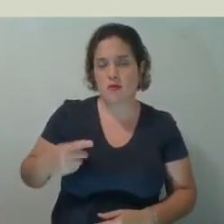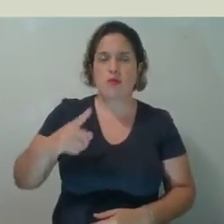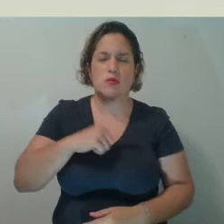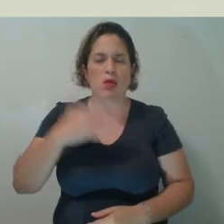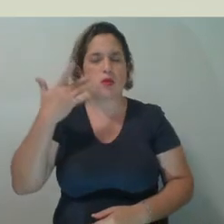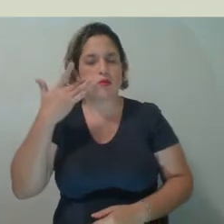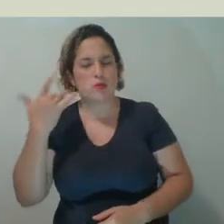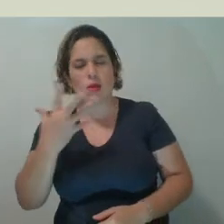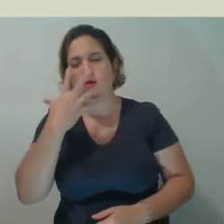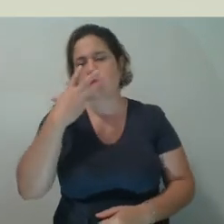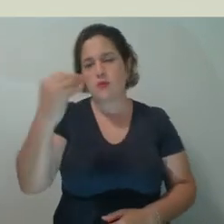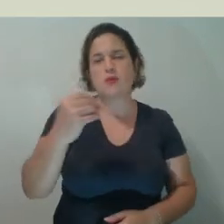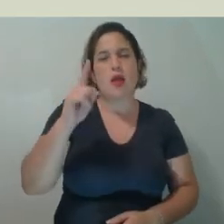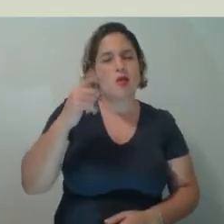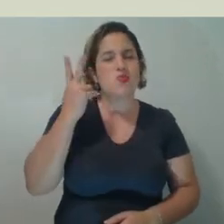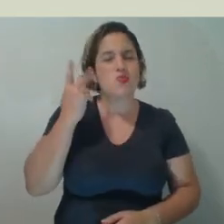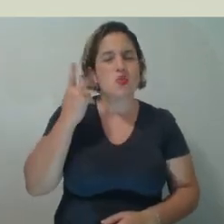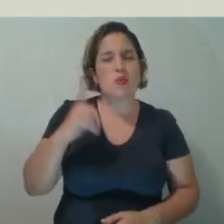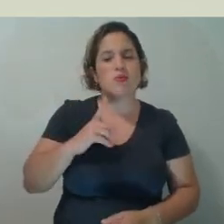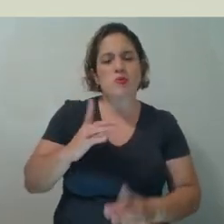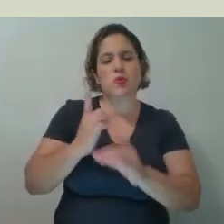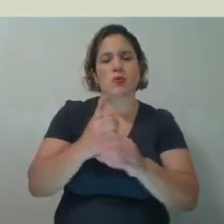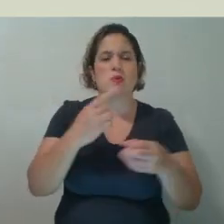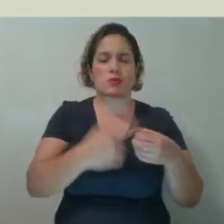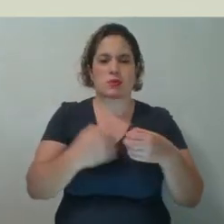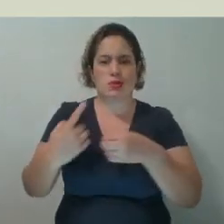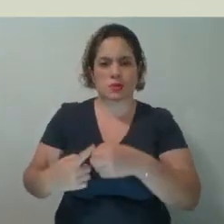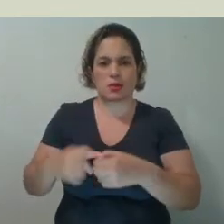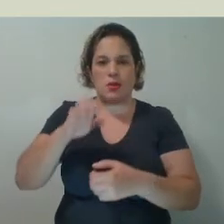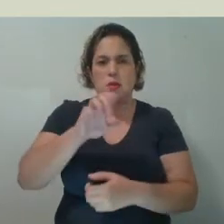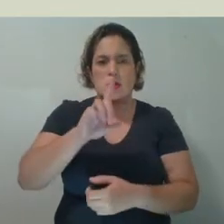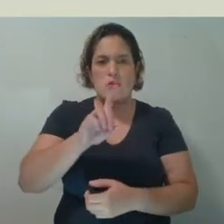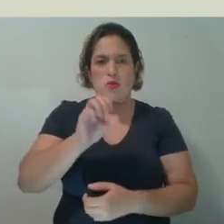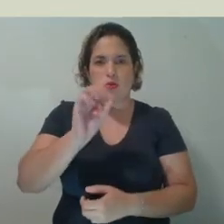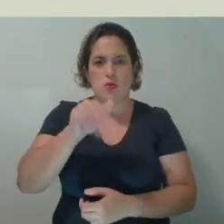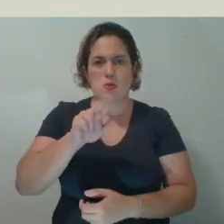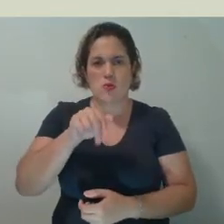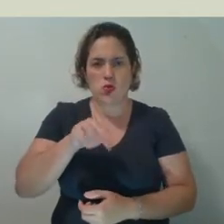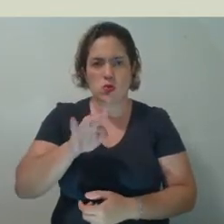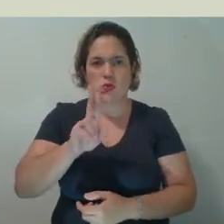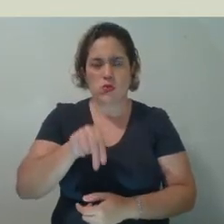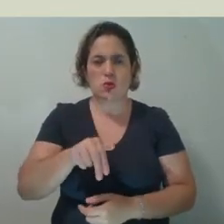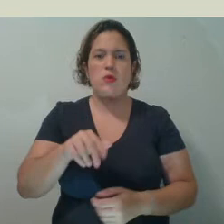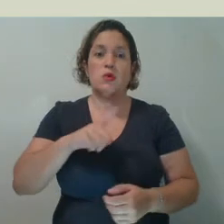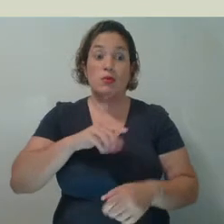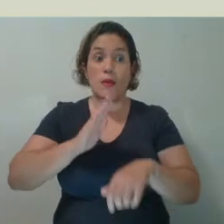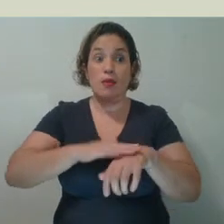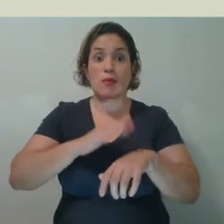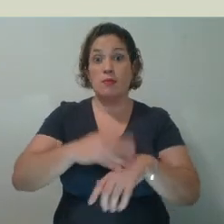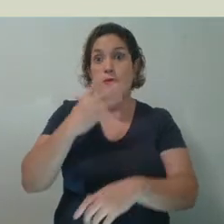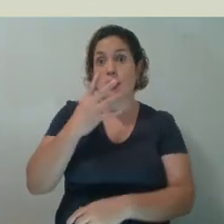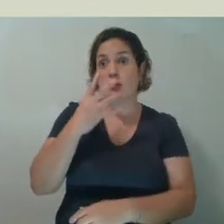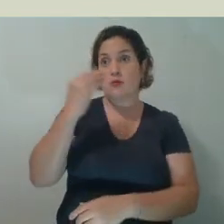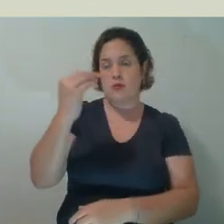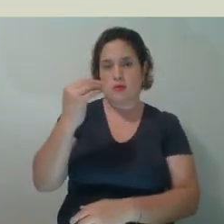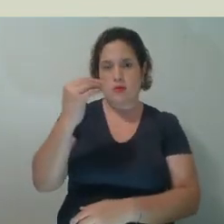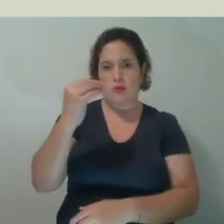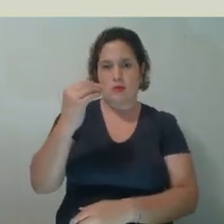Os gatos e os coiotes são comuns nas duas cidades. Edmonton ela possui uma população de coiotes maior que a de St.